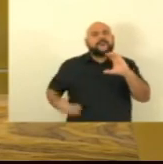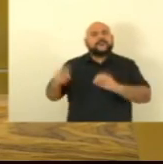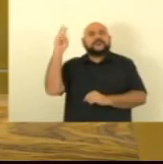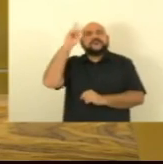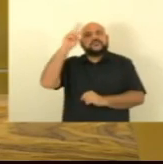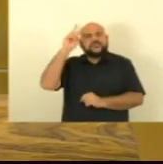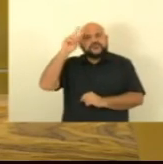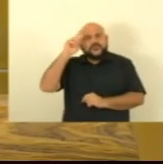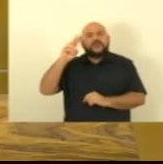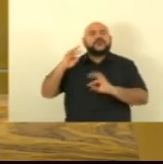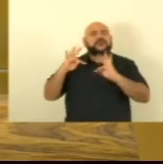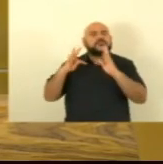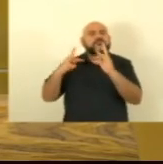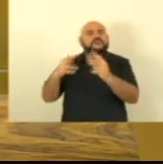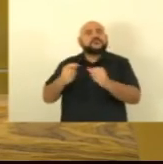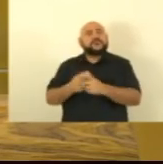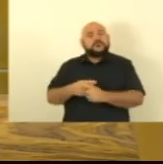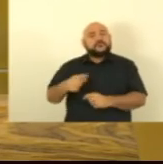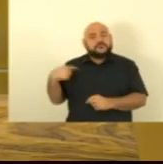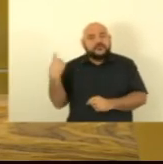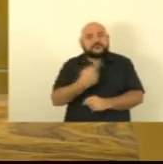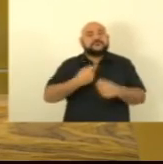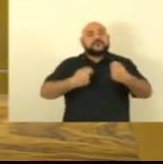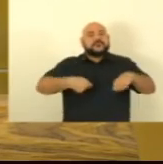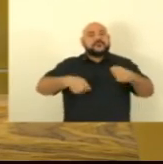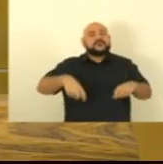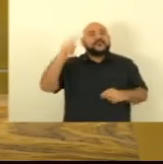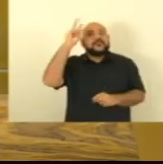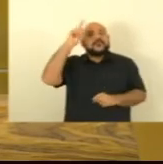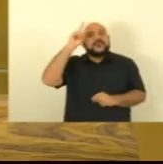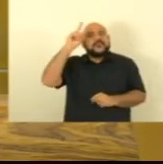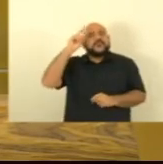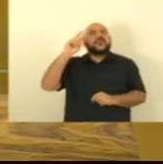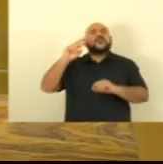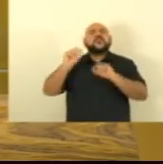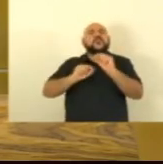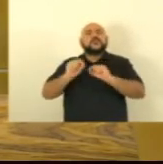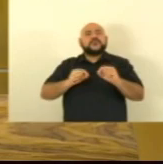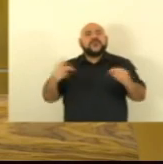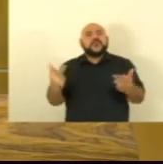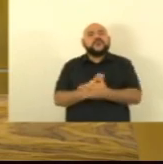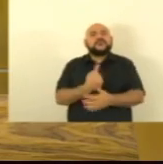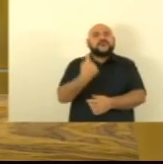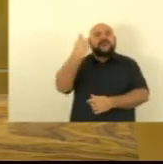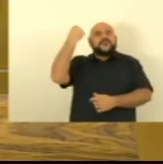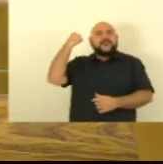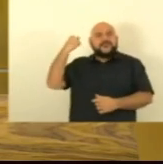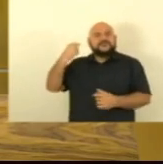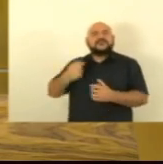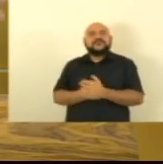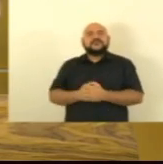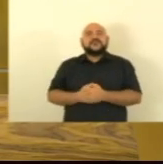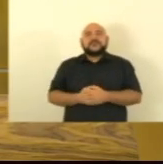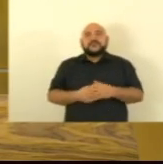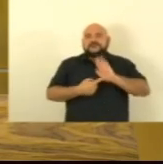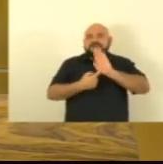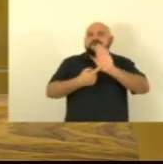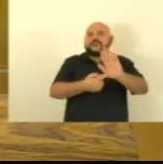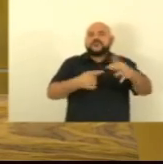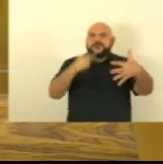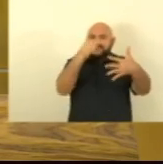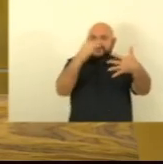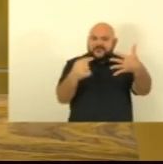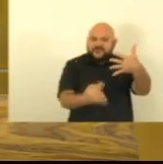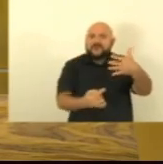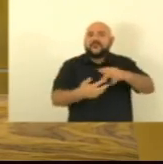precisamos rememorar e dar nomes aos bois e responsabilizar os verdadeiros